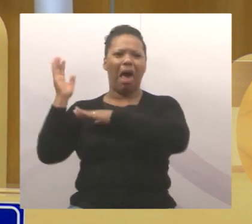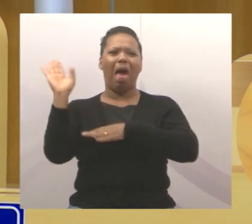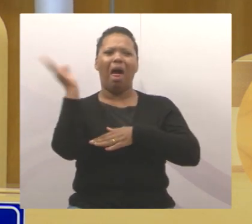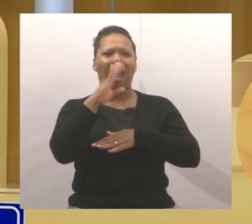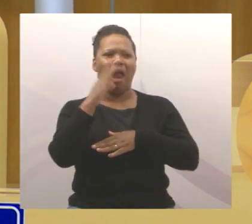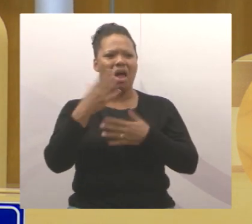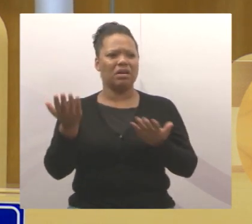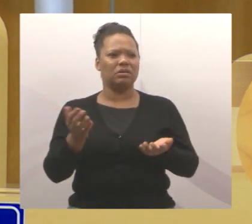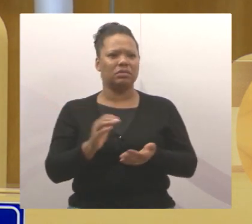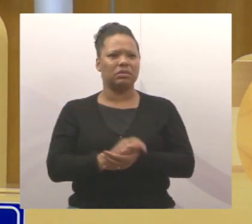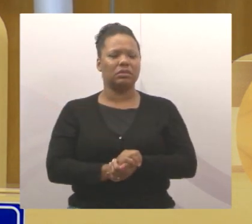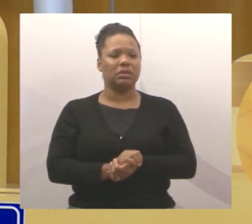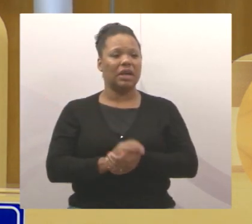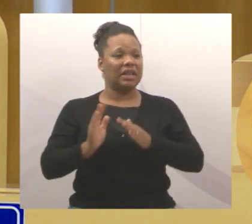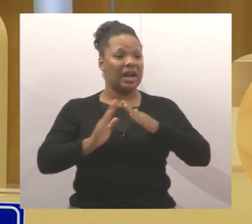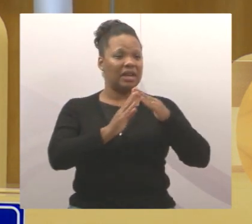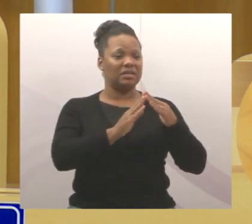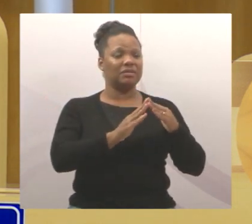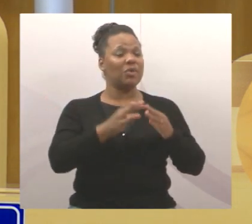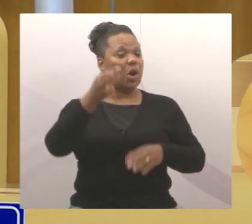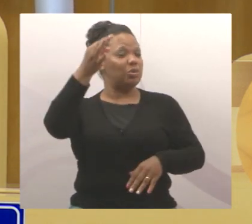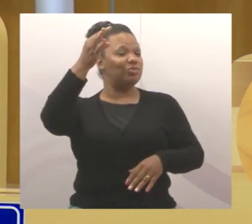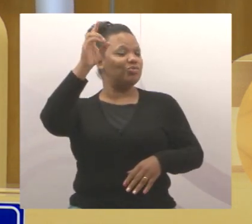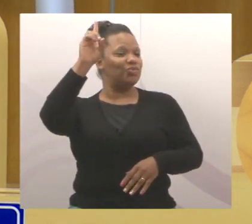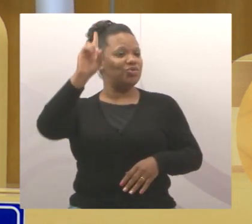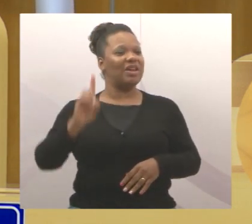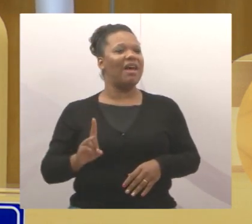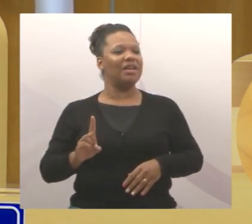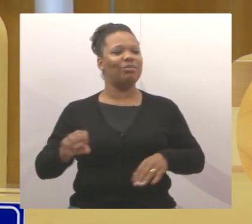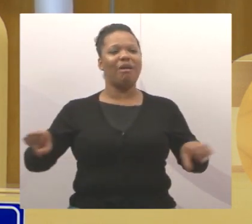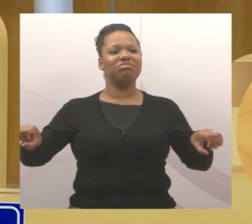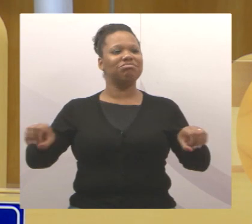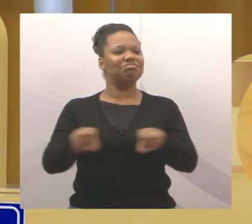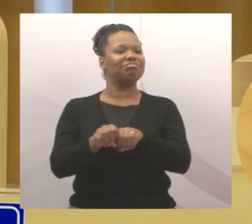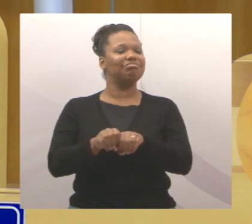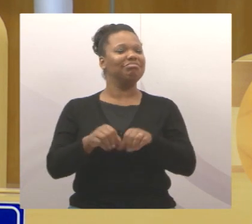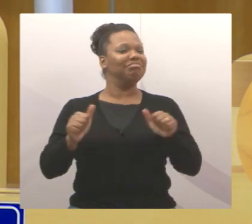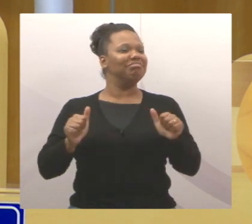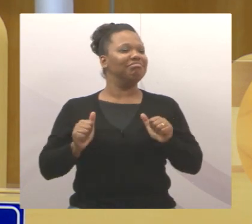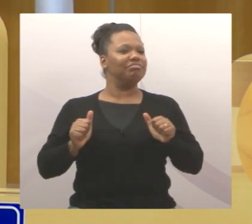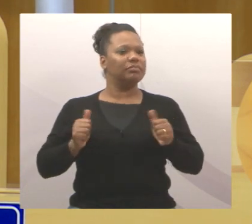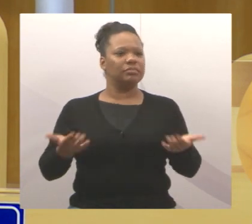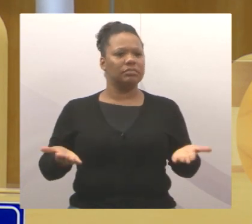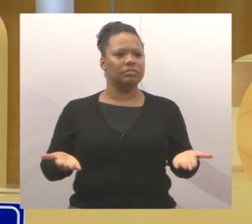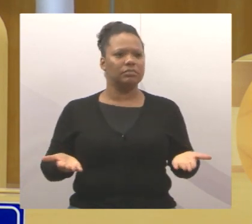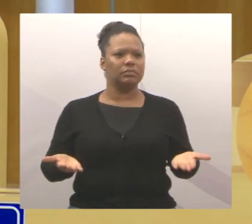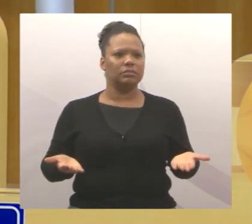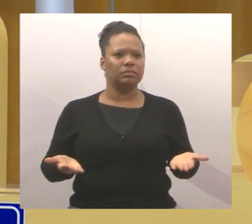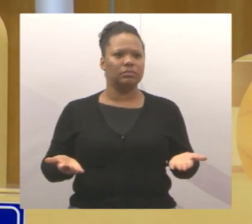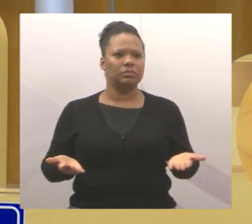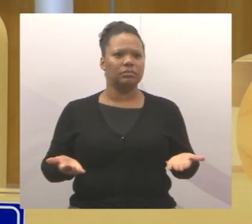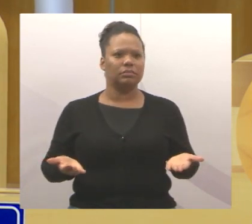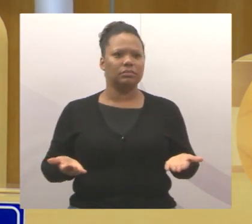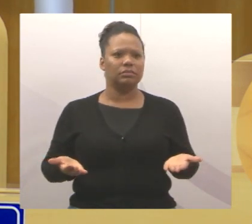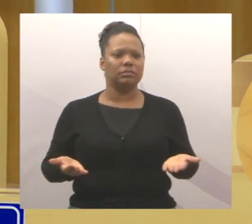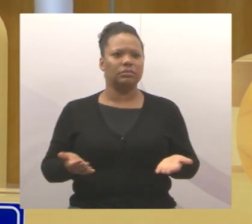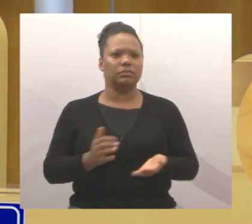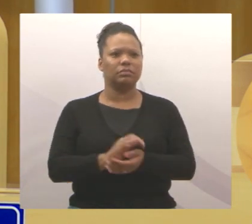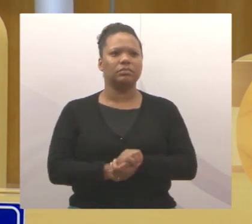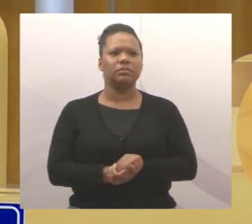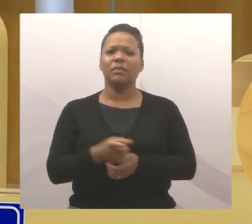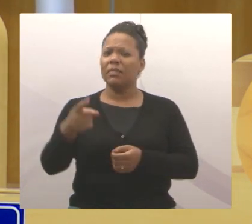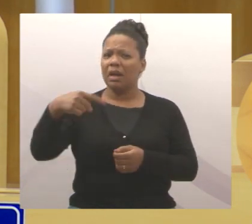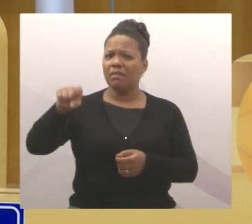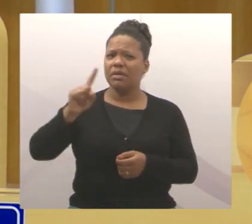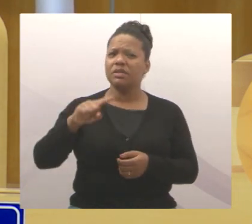o proprietário do imóvel vizinho com direito a ter o esgoto na rede pública. E assim, se os senhores